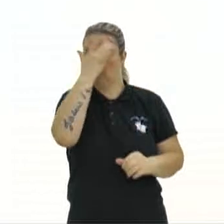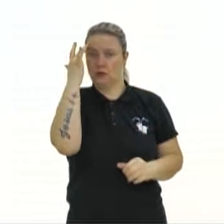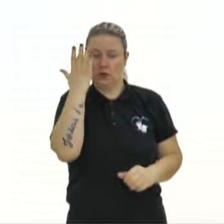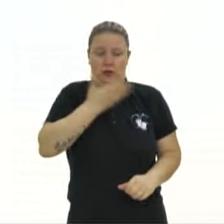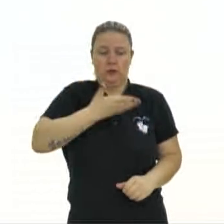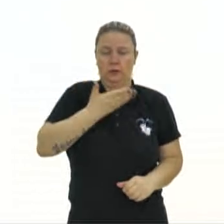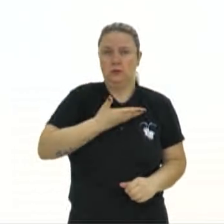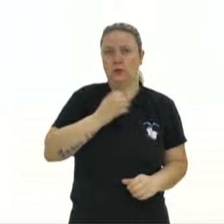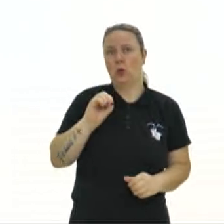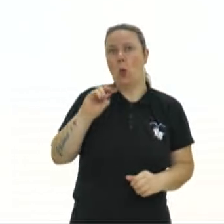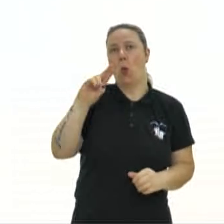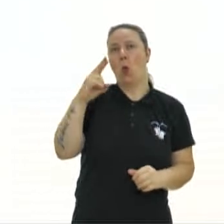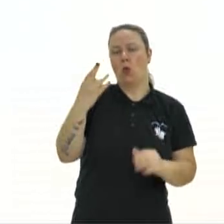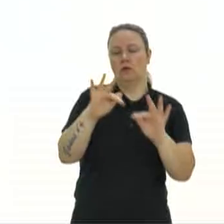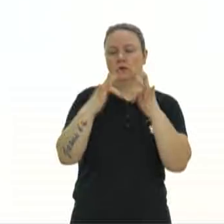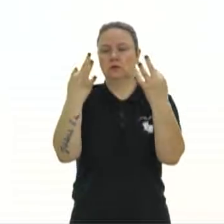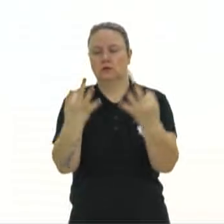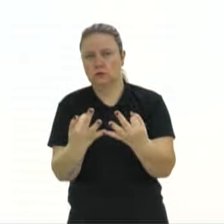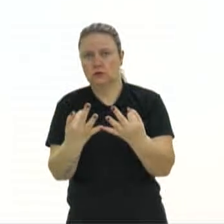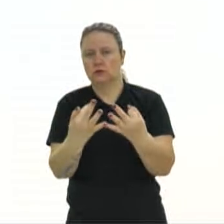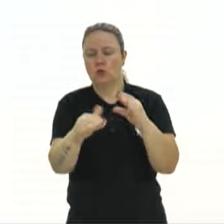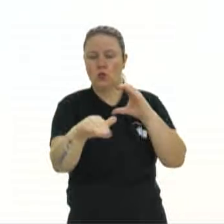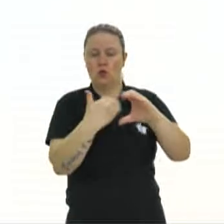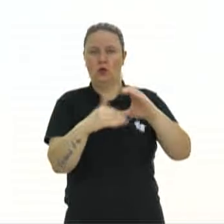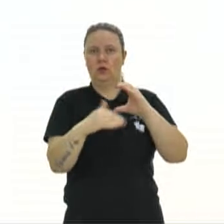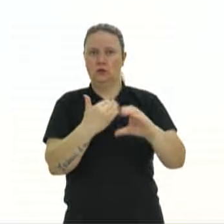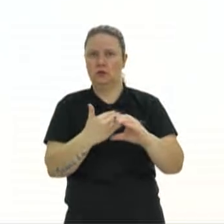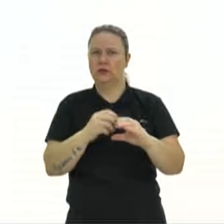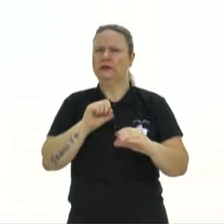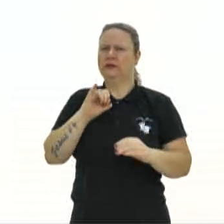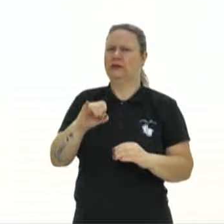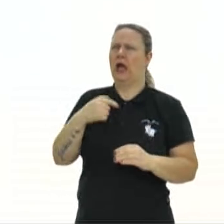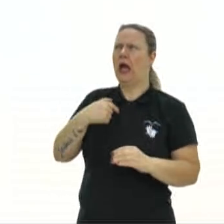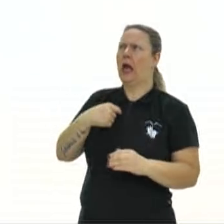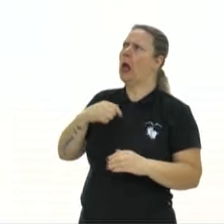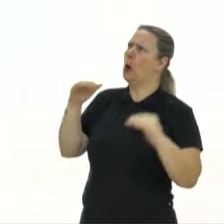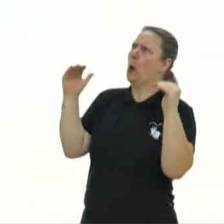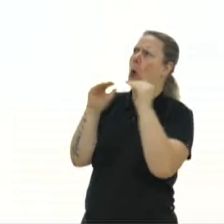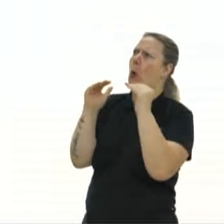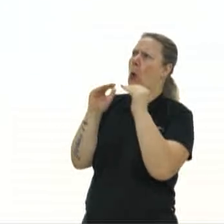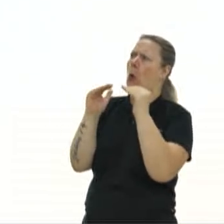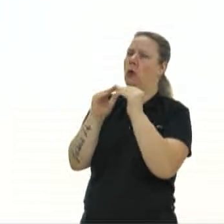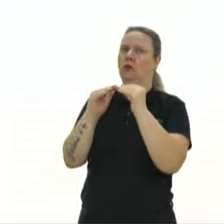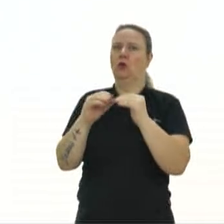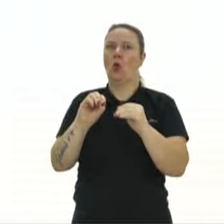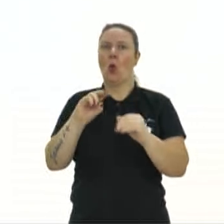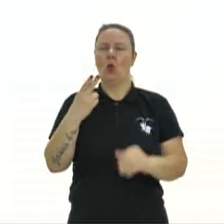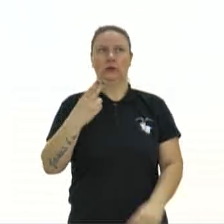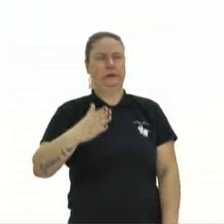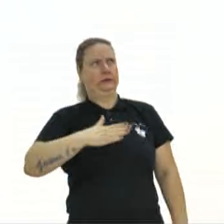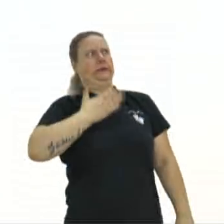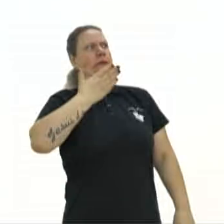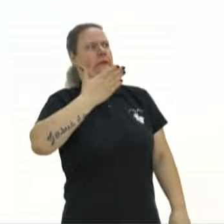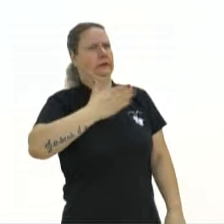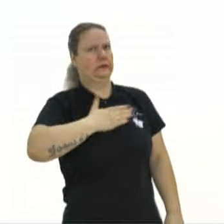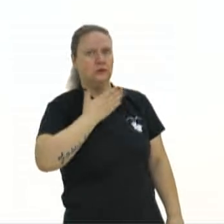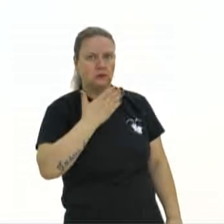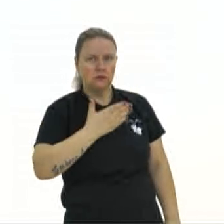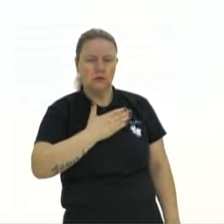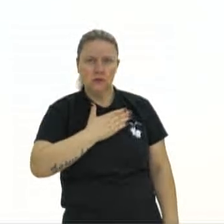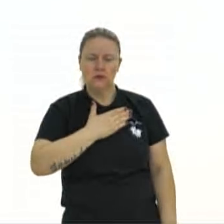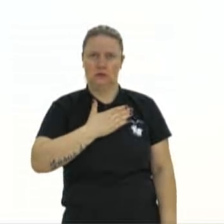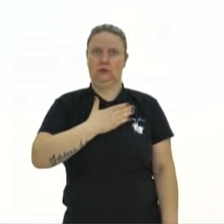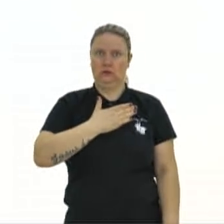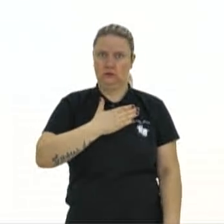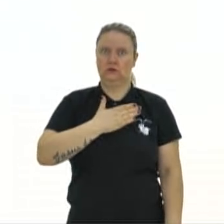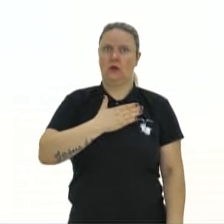Ela confirma completamente suas convicções, ou então causa muita surpresa ou repulsa, há chances de que